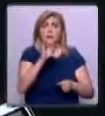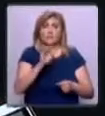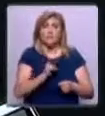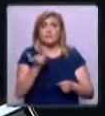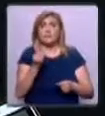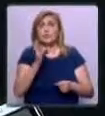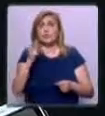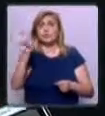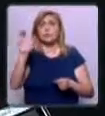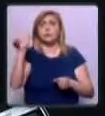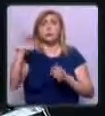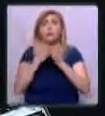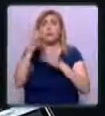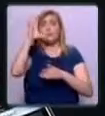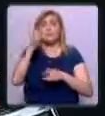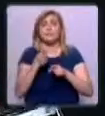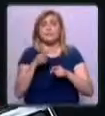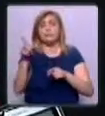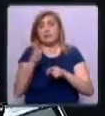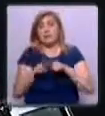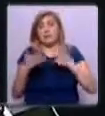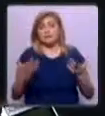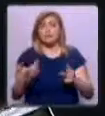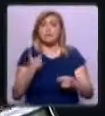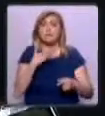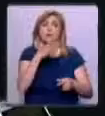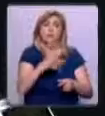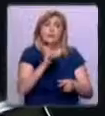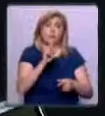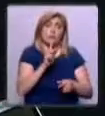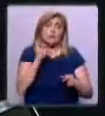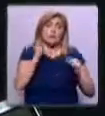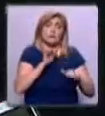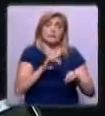20% que o Governo suscitou. Portanto, demos o nosso agrimã em relação a esta matéria.